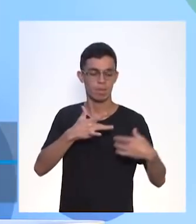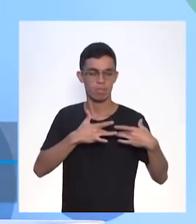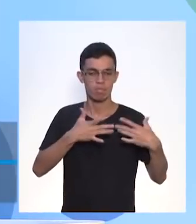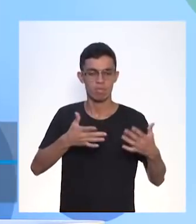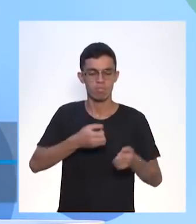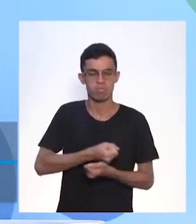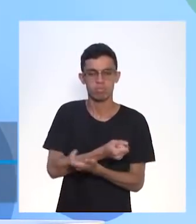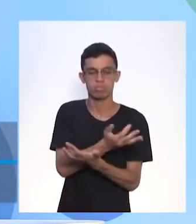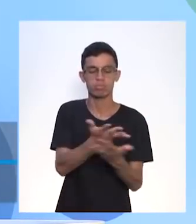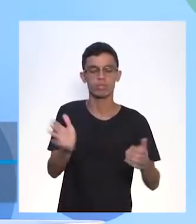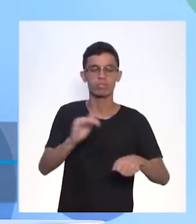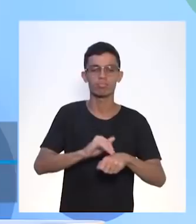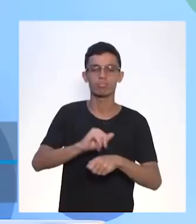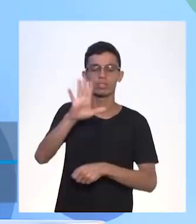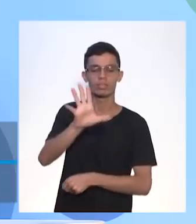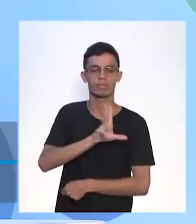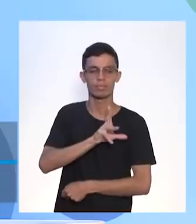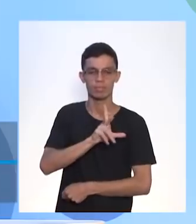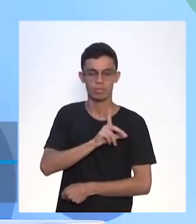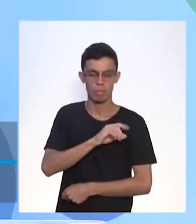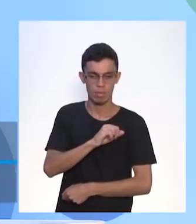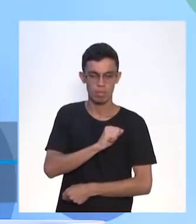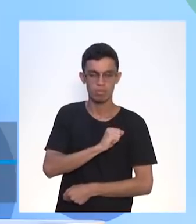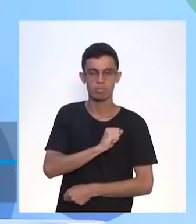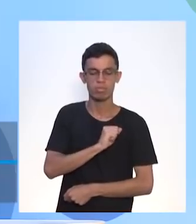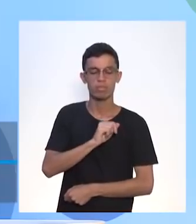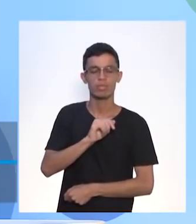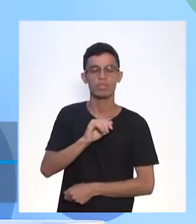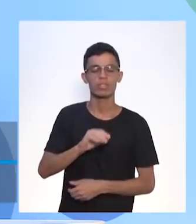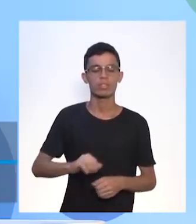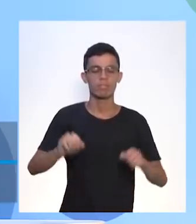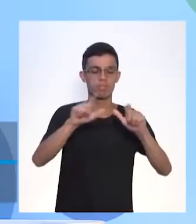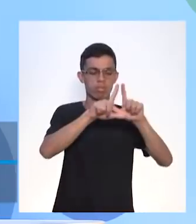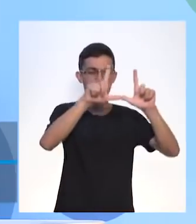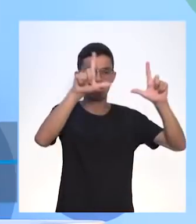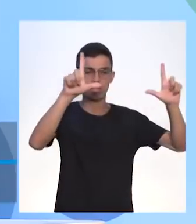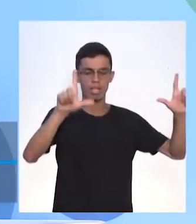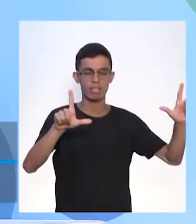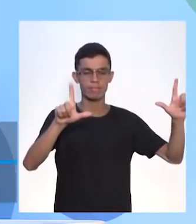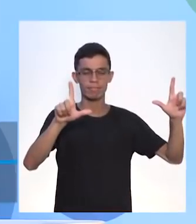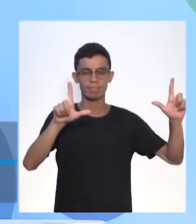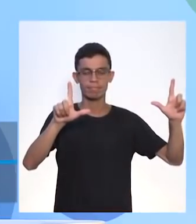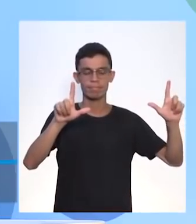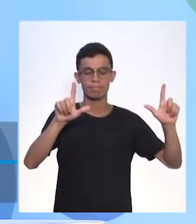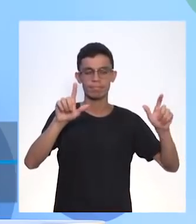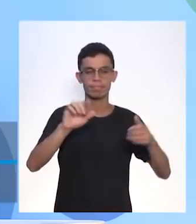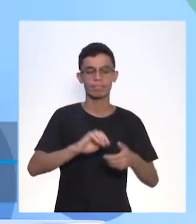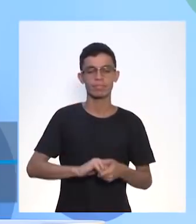aula, o gênero cartaz, recursos linguísticos e